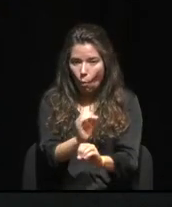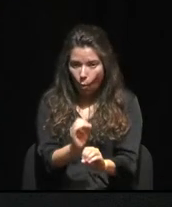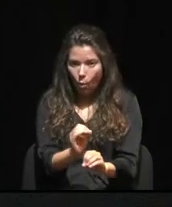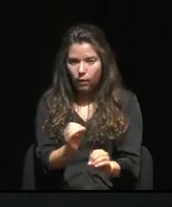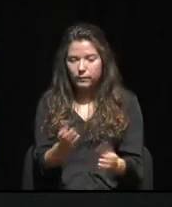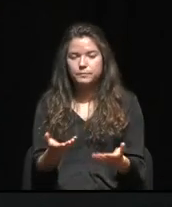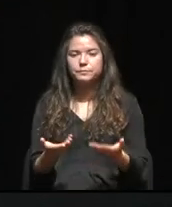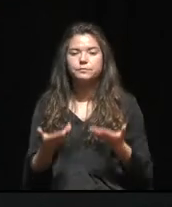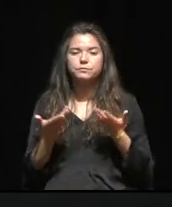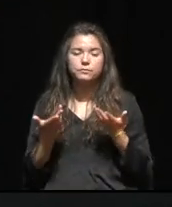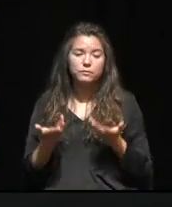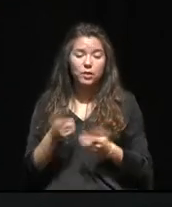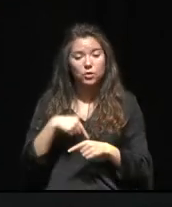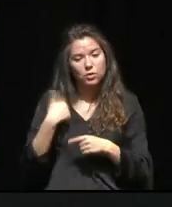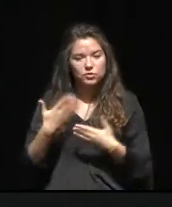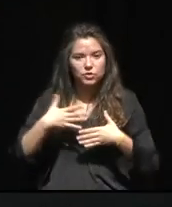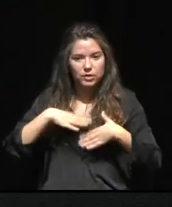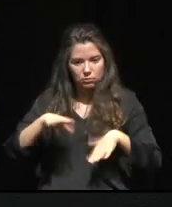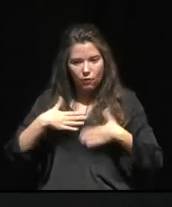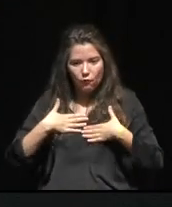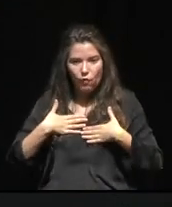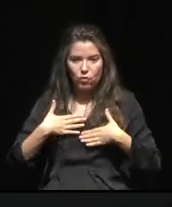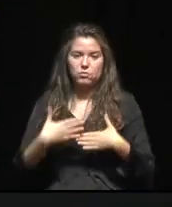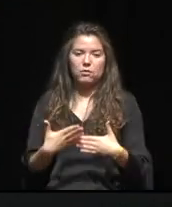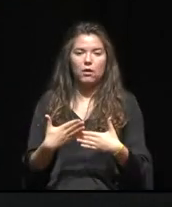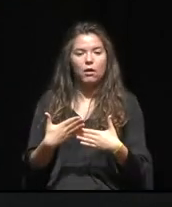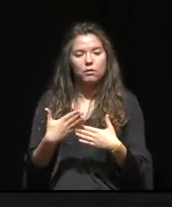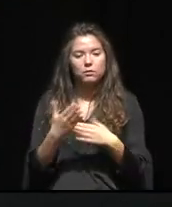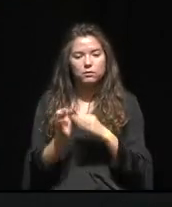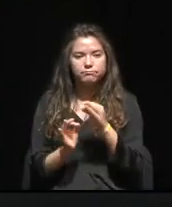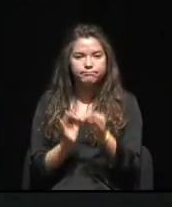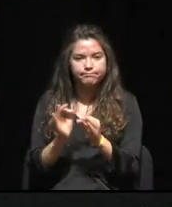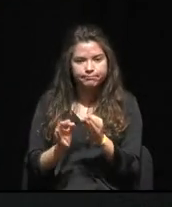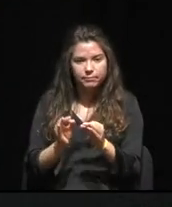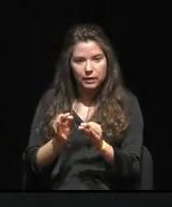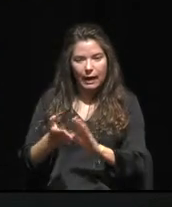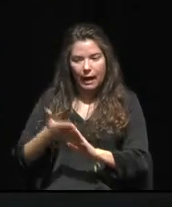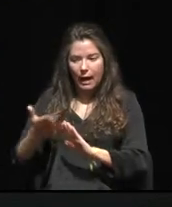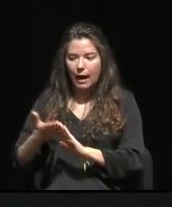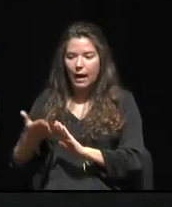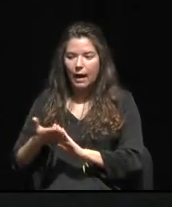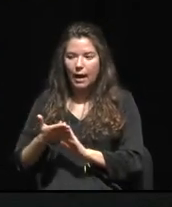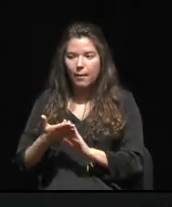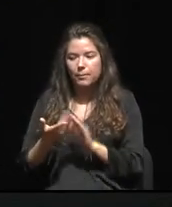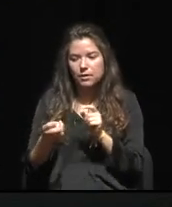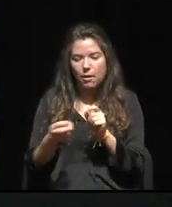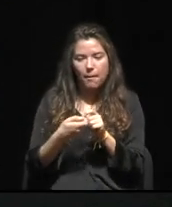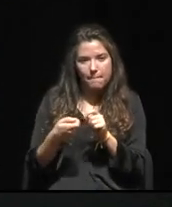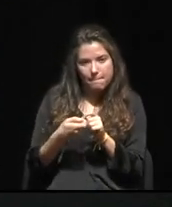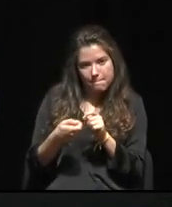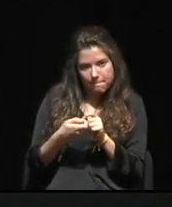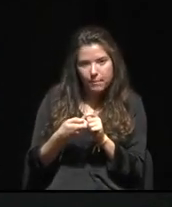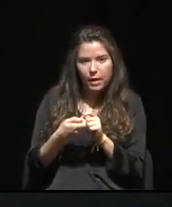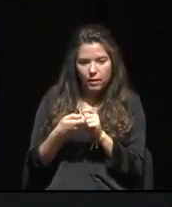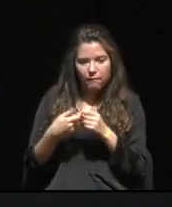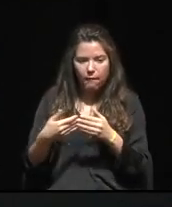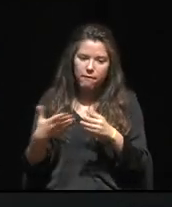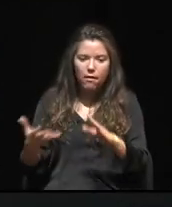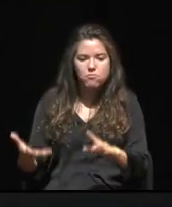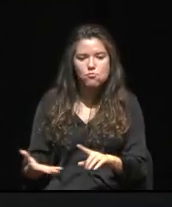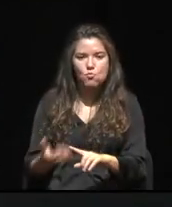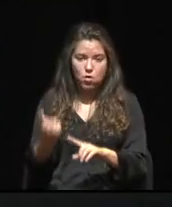que nós temos empenho em que possa vir vir a ser num num futuro rápido próximo a ser superado